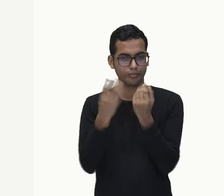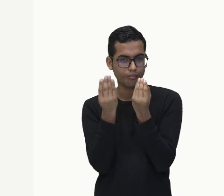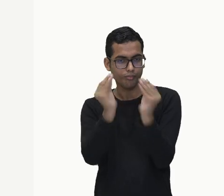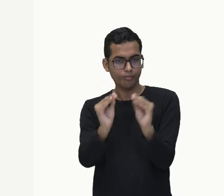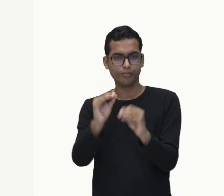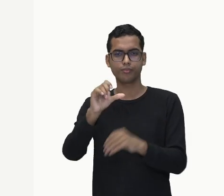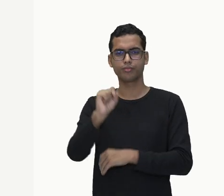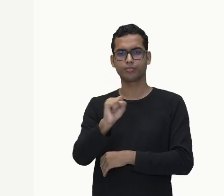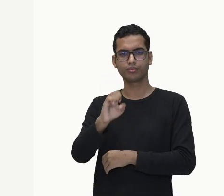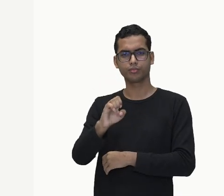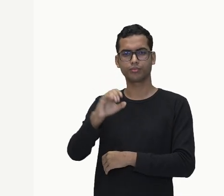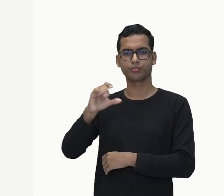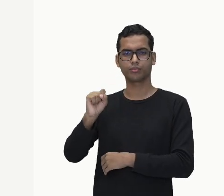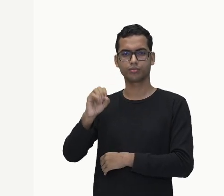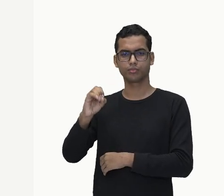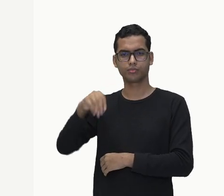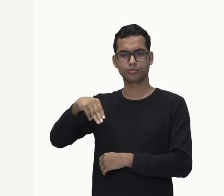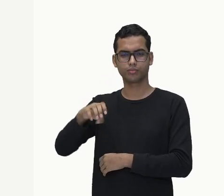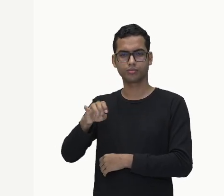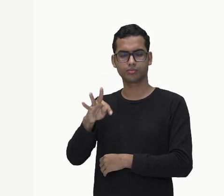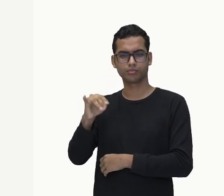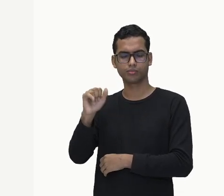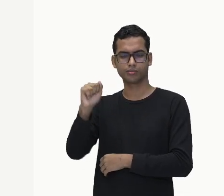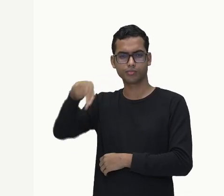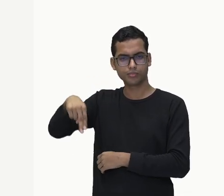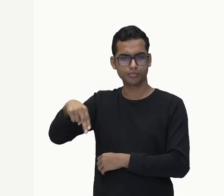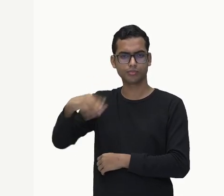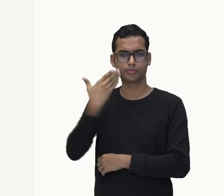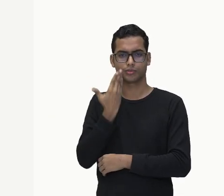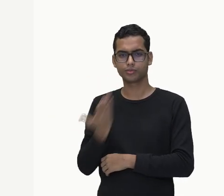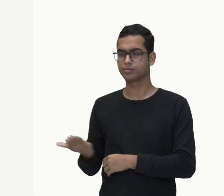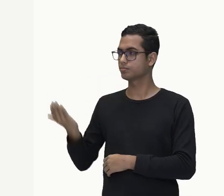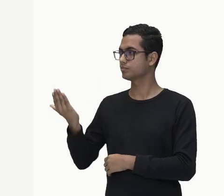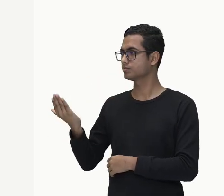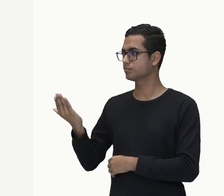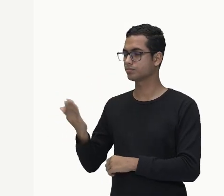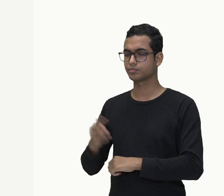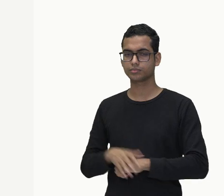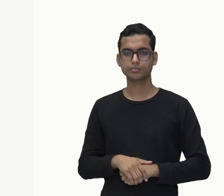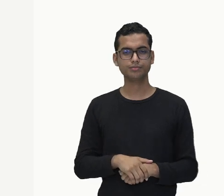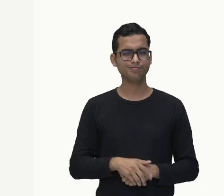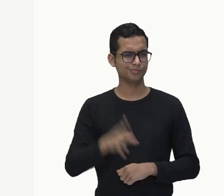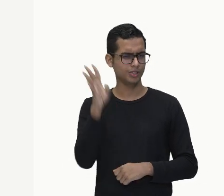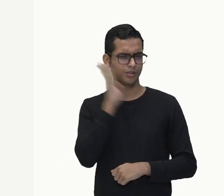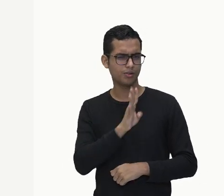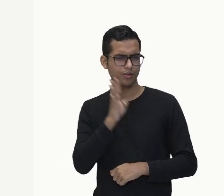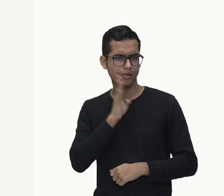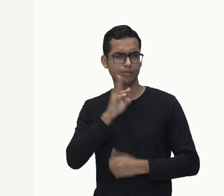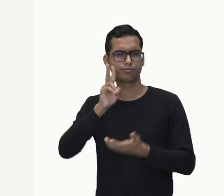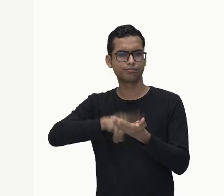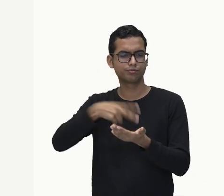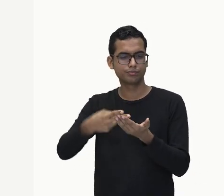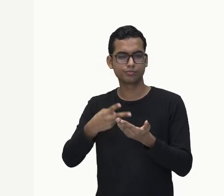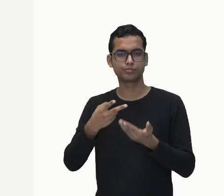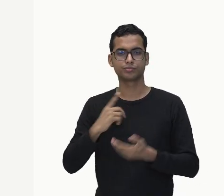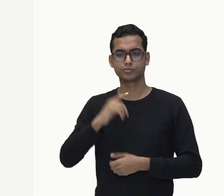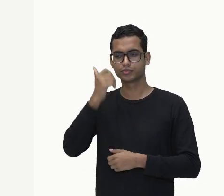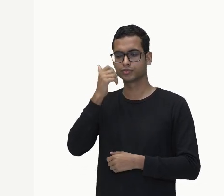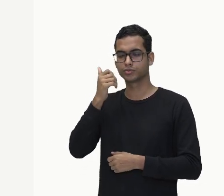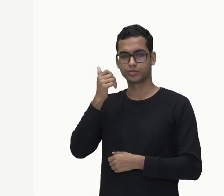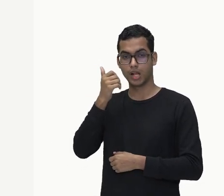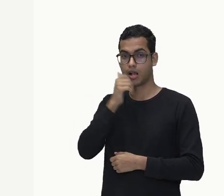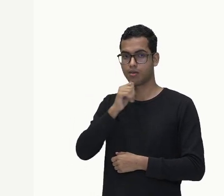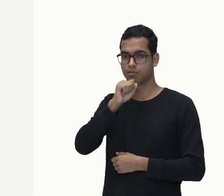sometiam muito bem às ordens de sua mamá. Legal, né? Eles se submetiam. Agora o